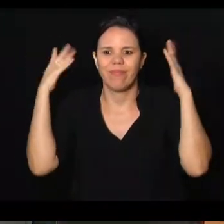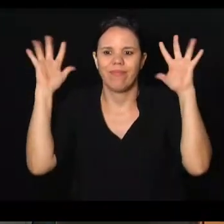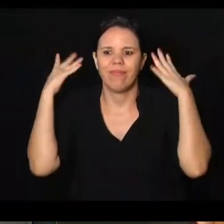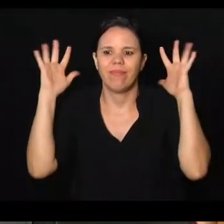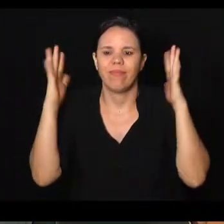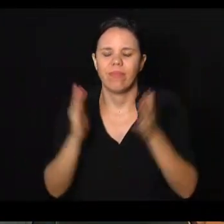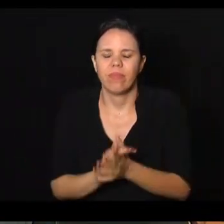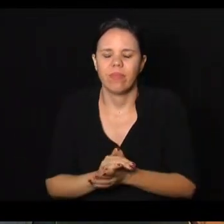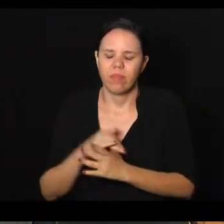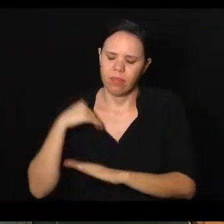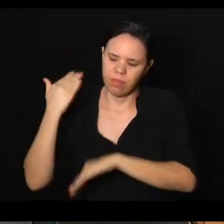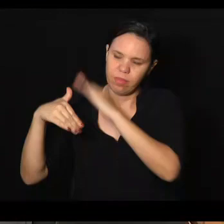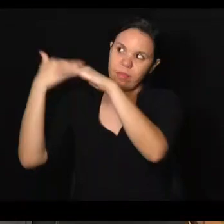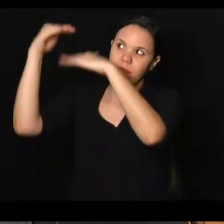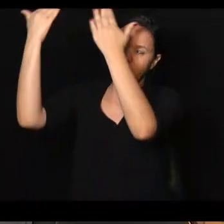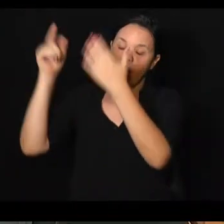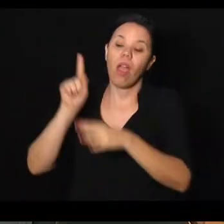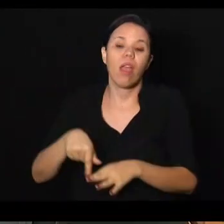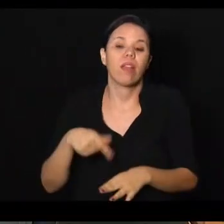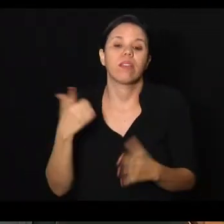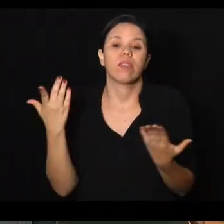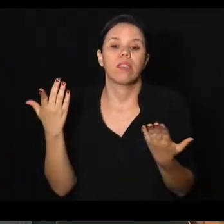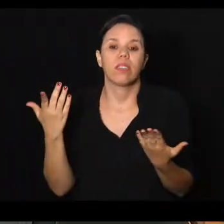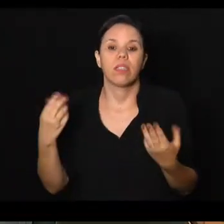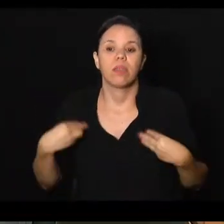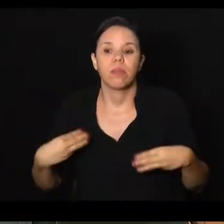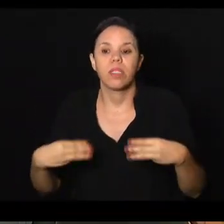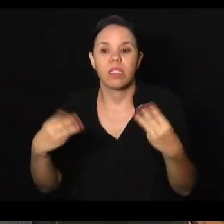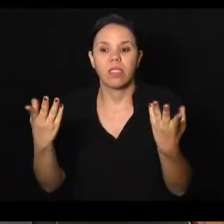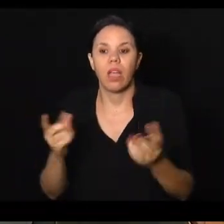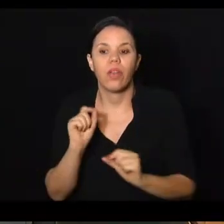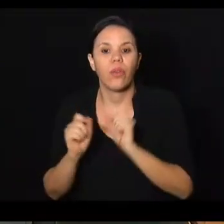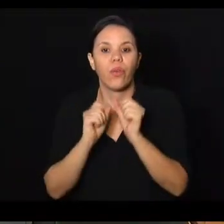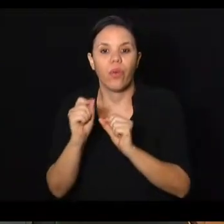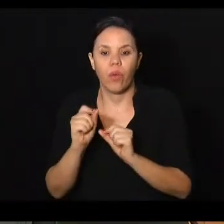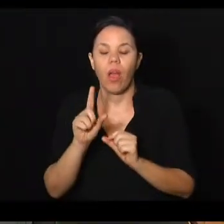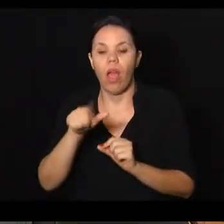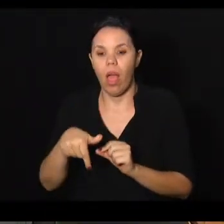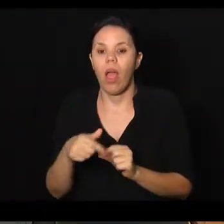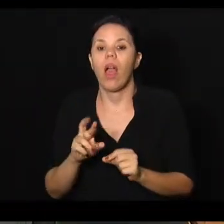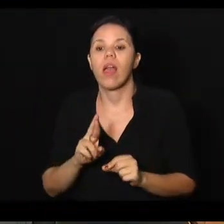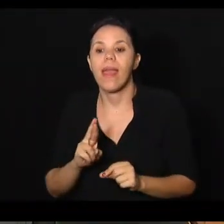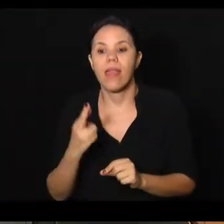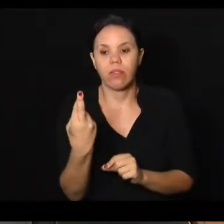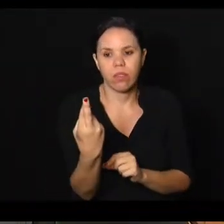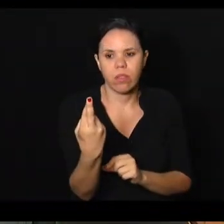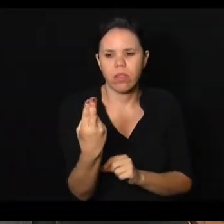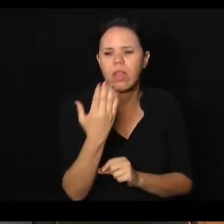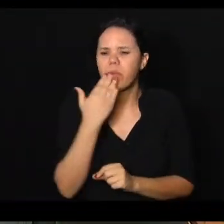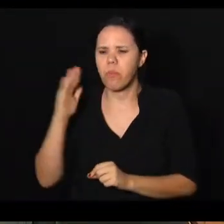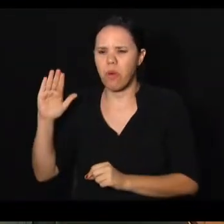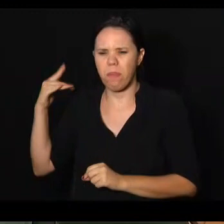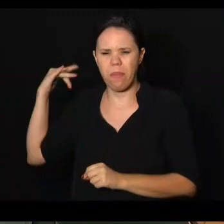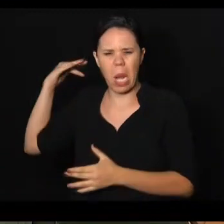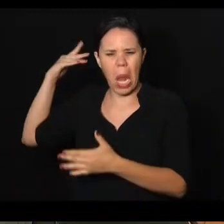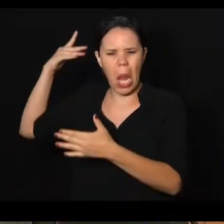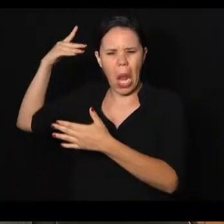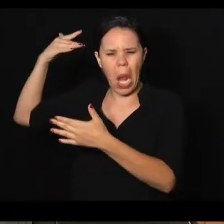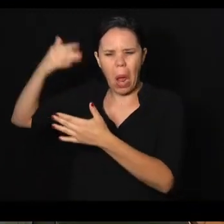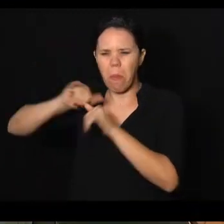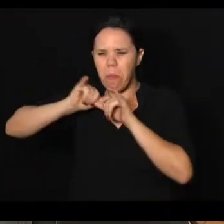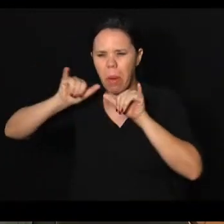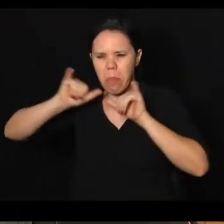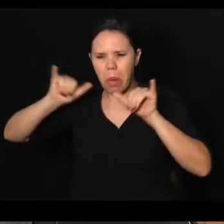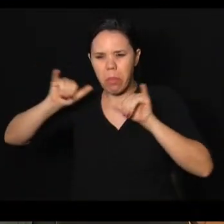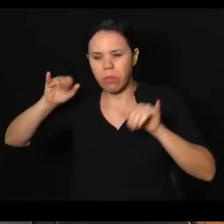A construção deste ministério vem como resposta de promessa de campanha do presidente